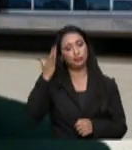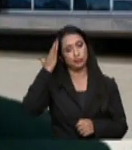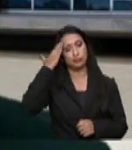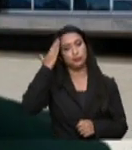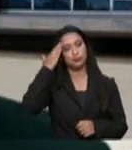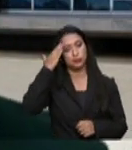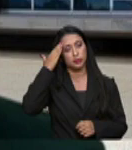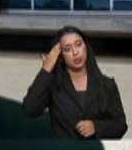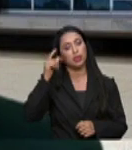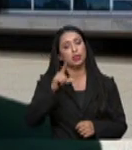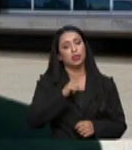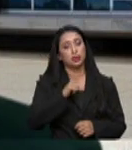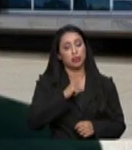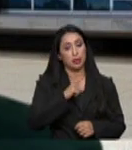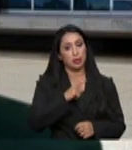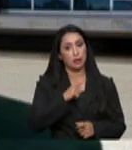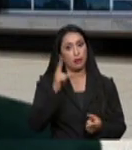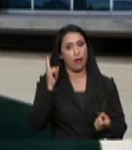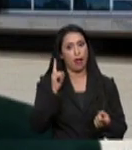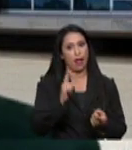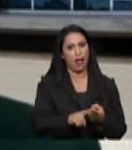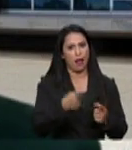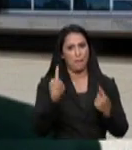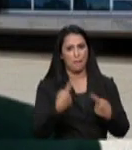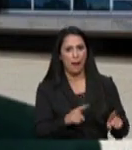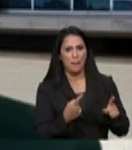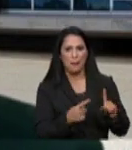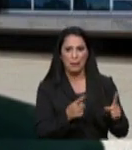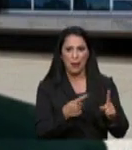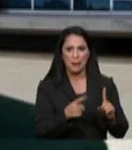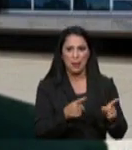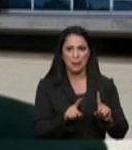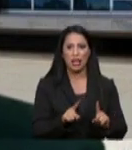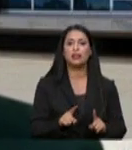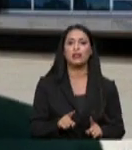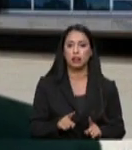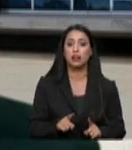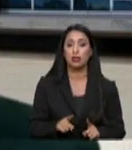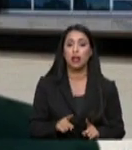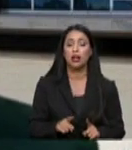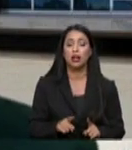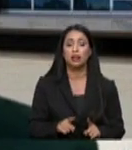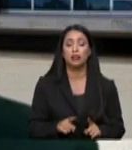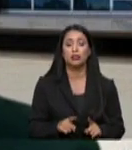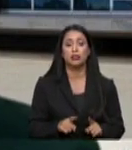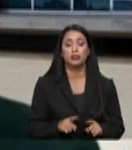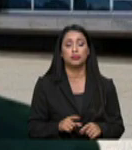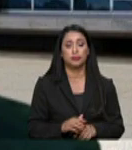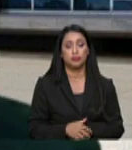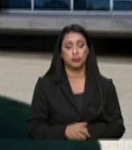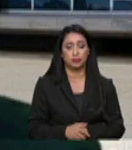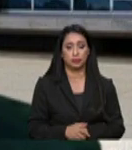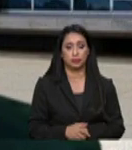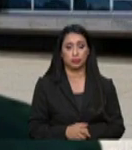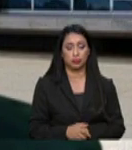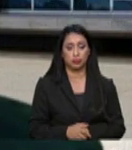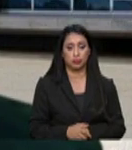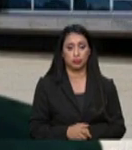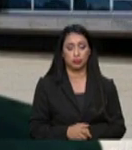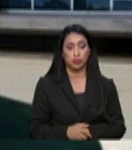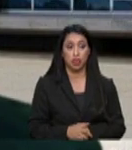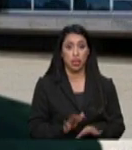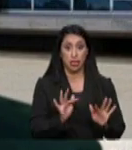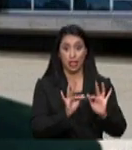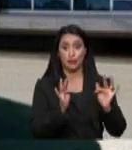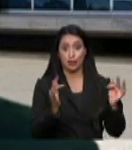sabemos nos atacar e submetido em ele e os seus a